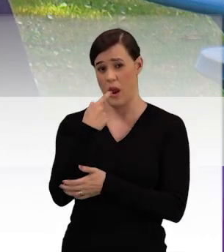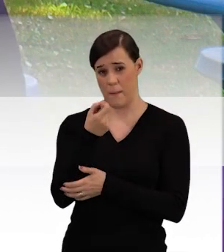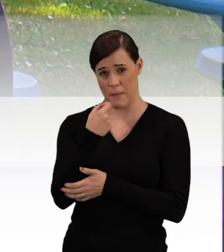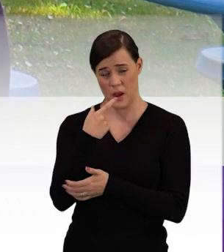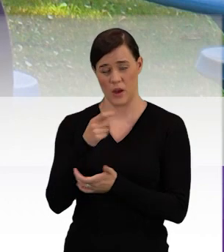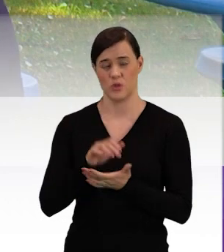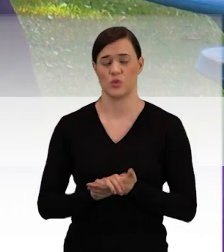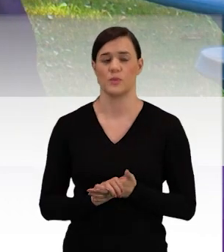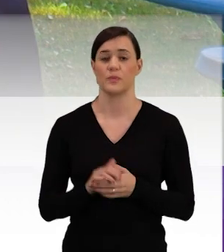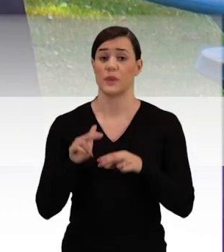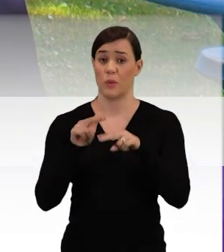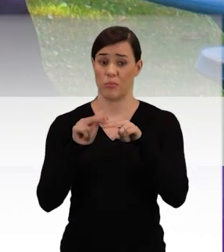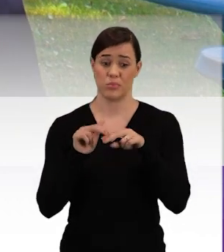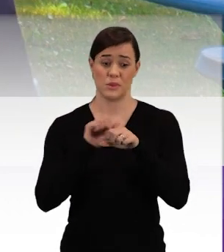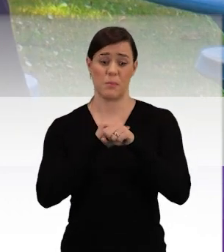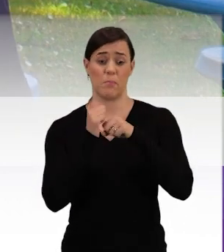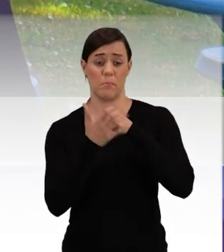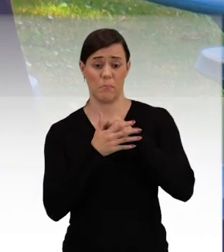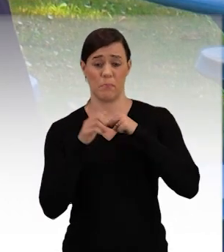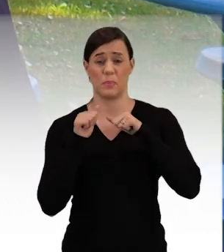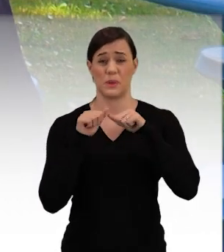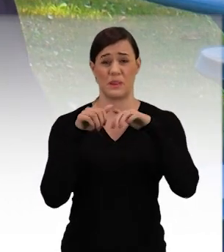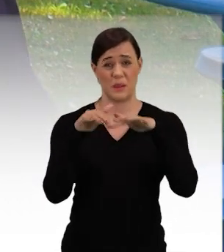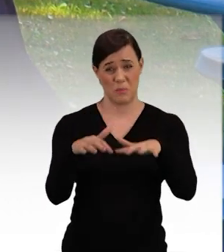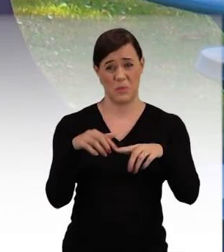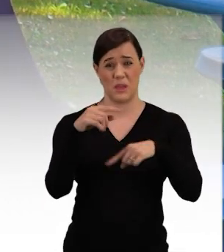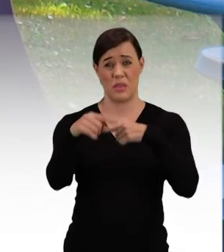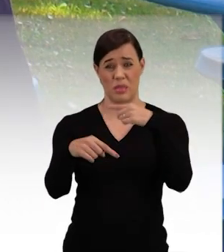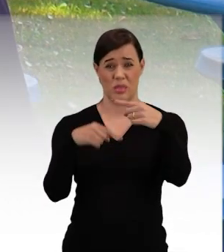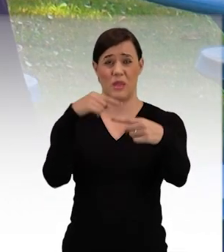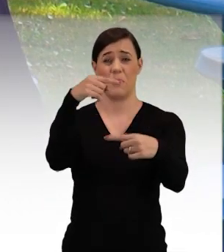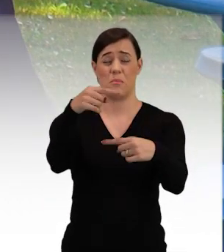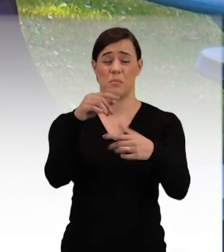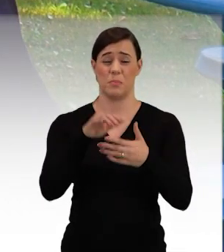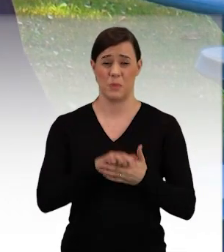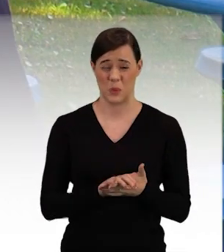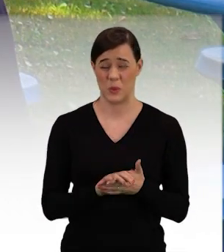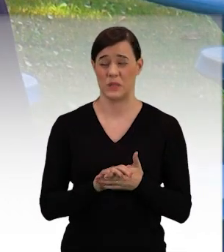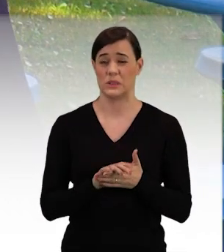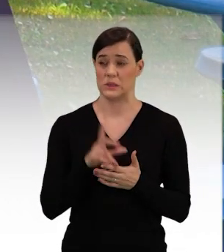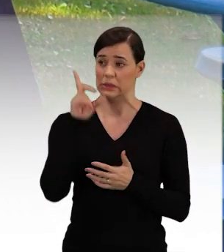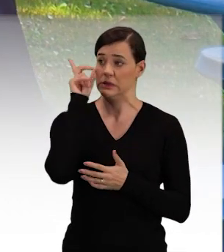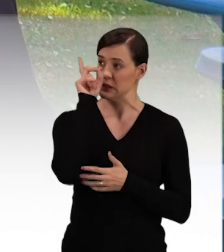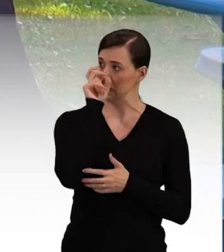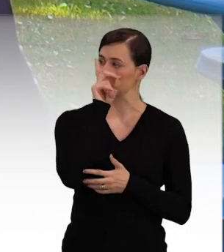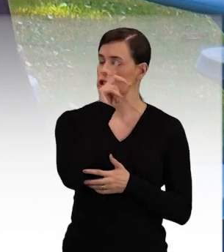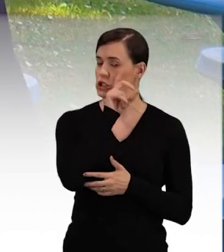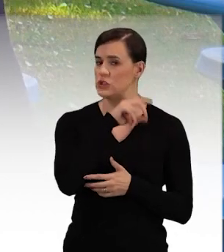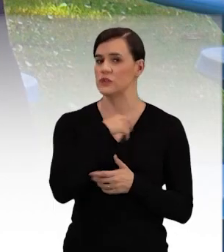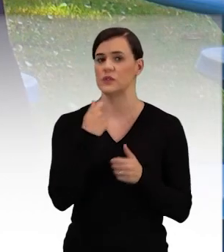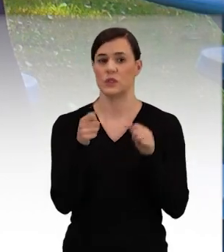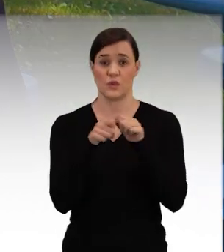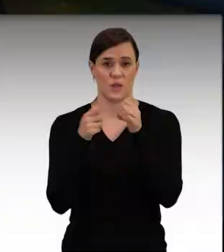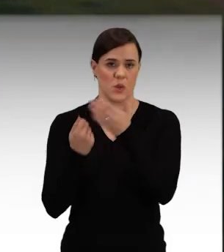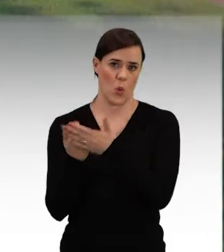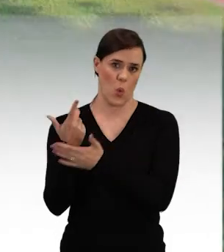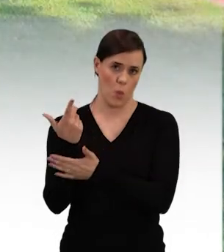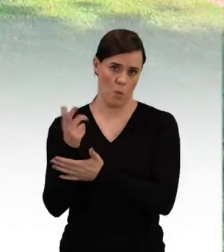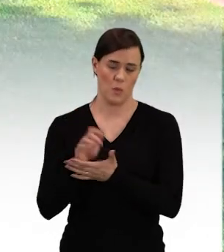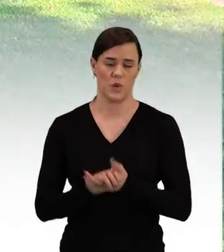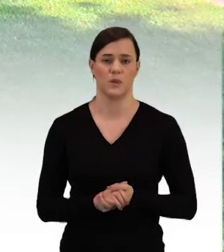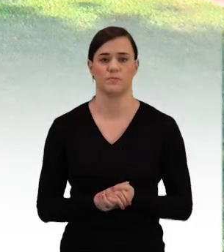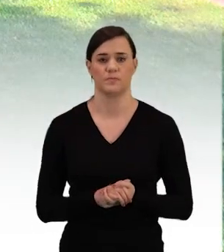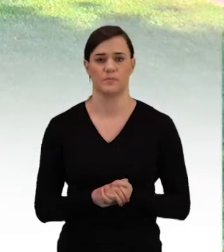e, devido à pandemia, durante a pandemia e pós-pandemia, as coisas andaram mais em dificuldade a gente fazer as compras. Pode